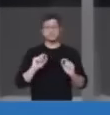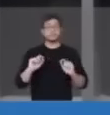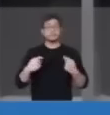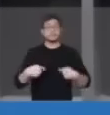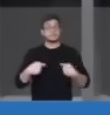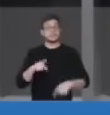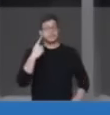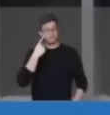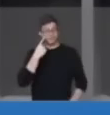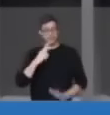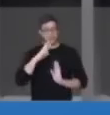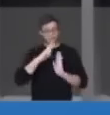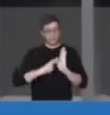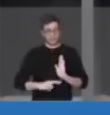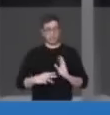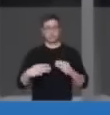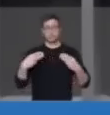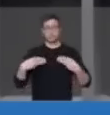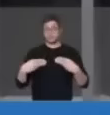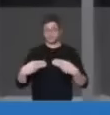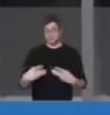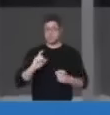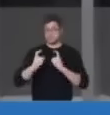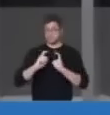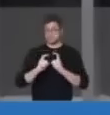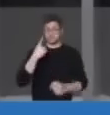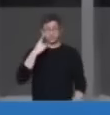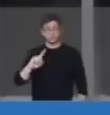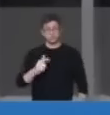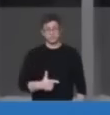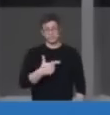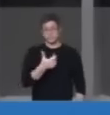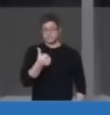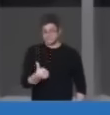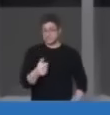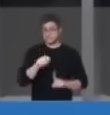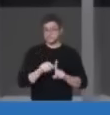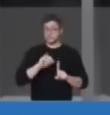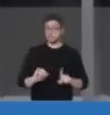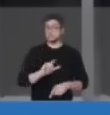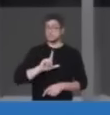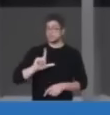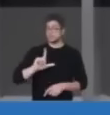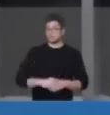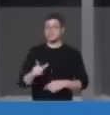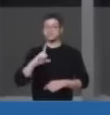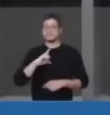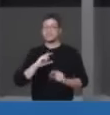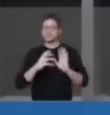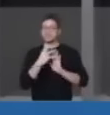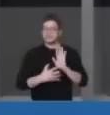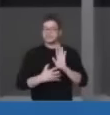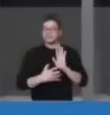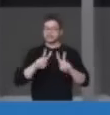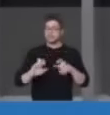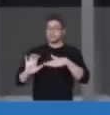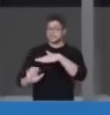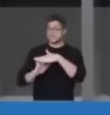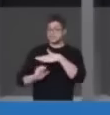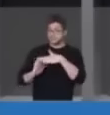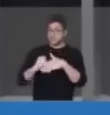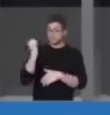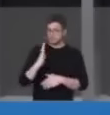de julho onde lá estão os relatórios das estatais brasileiras e as estatais brasileiras tiveram faturamento de 1,25